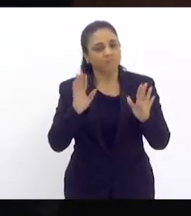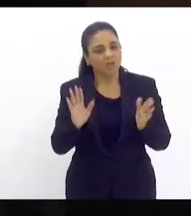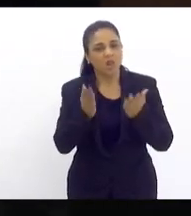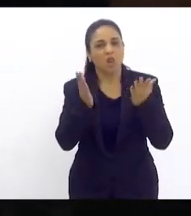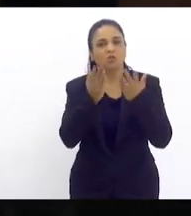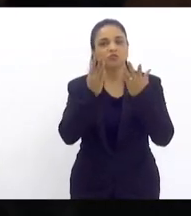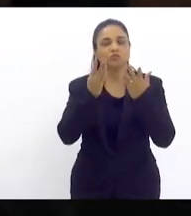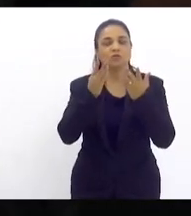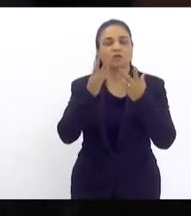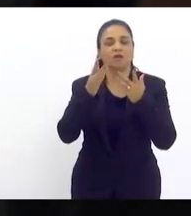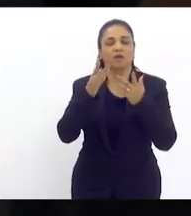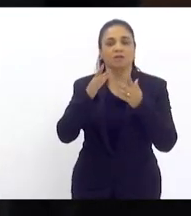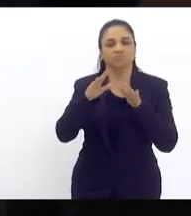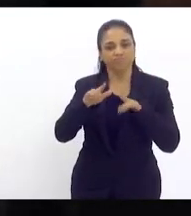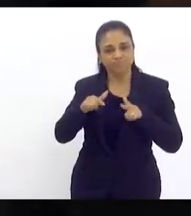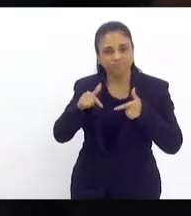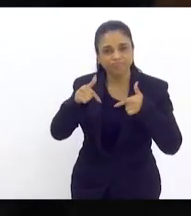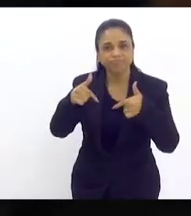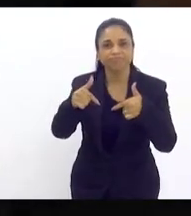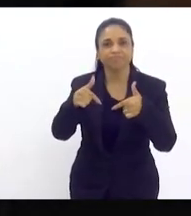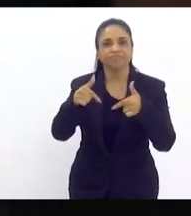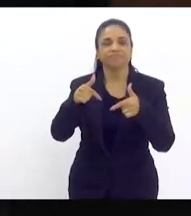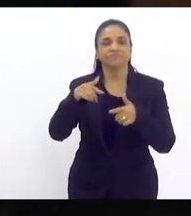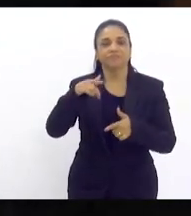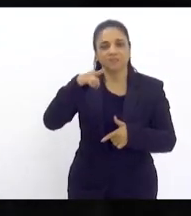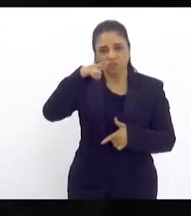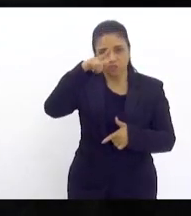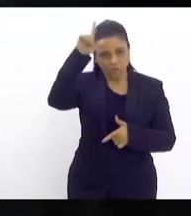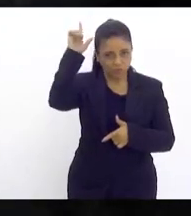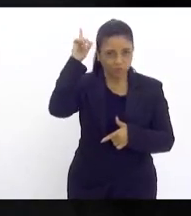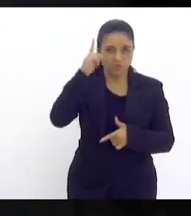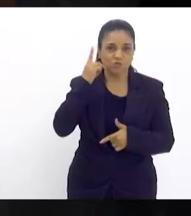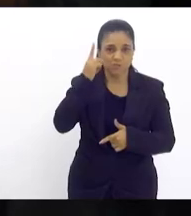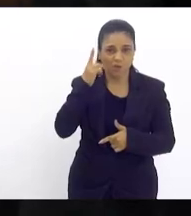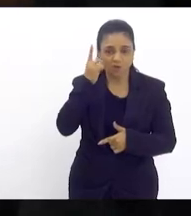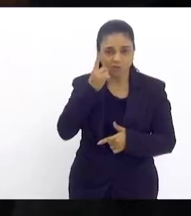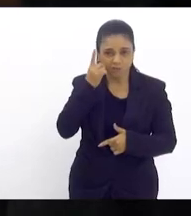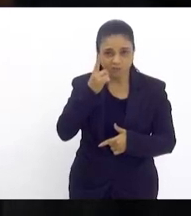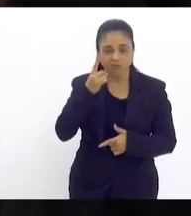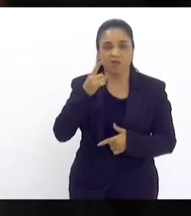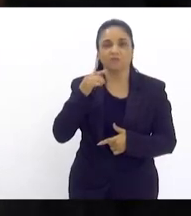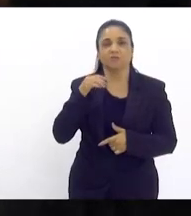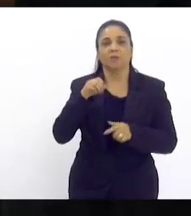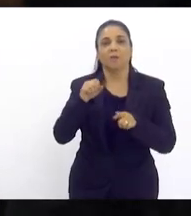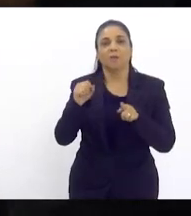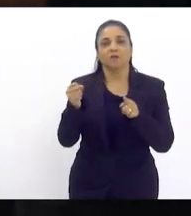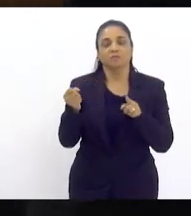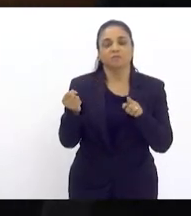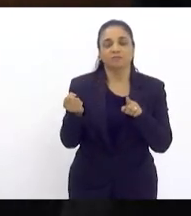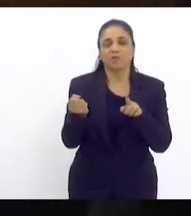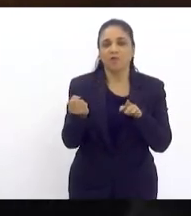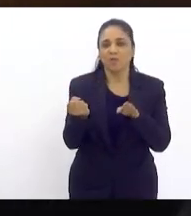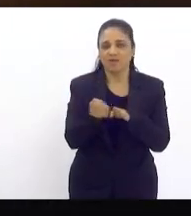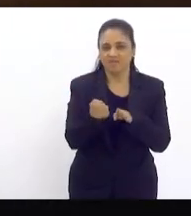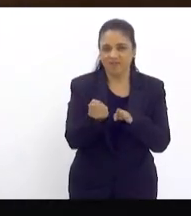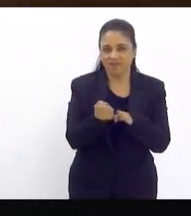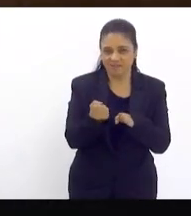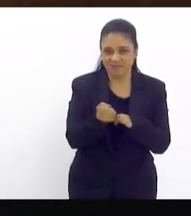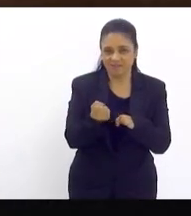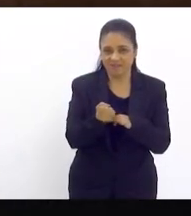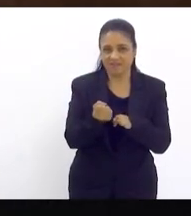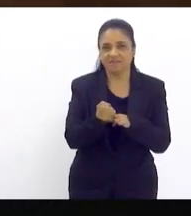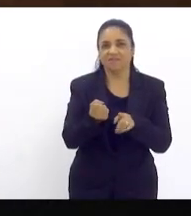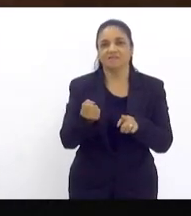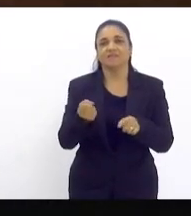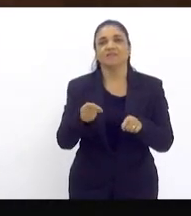só Deputado Luiz Paulo Deputado Samuel Malafaia e do deputado Gustavo Schmidt que não estão conosco mas também a iniciativa da